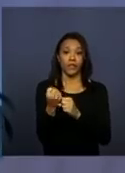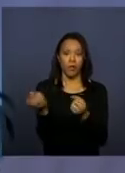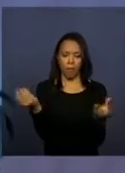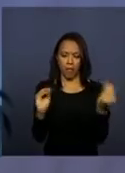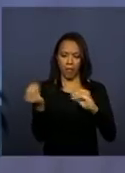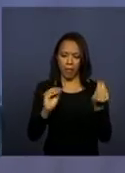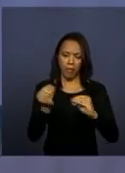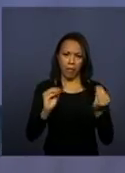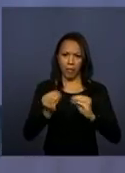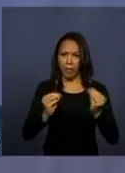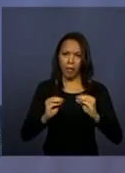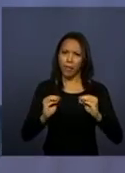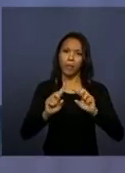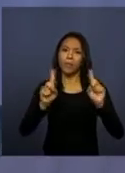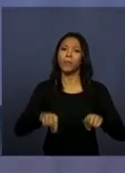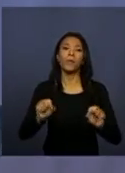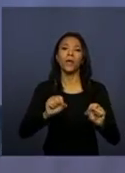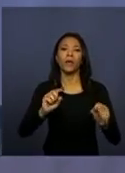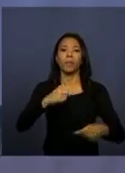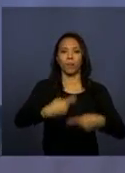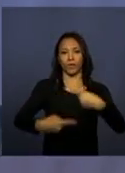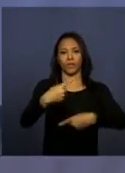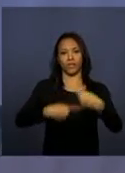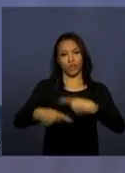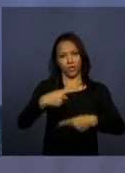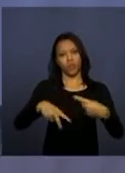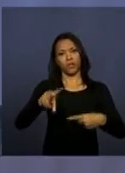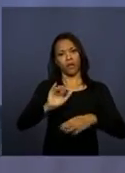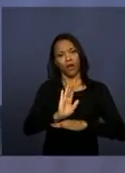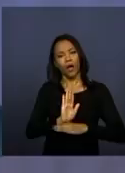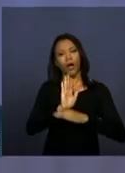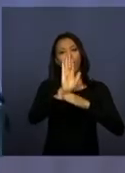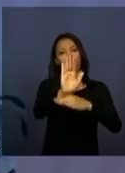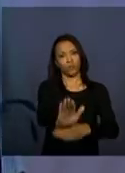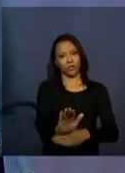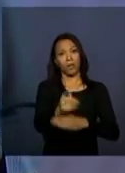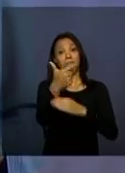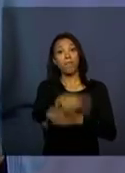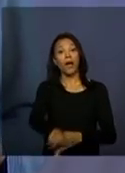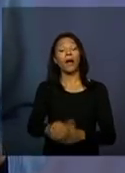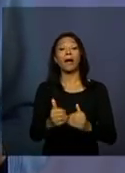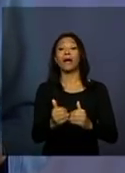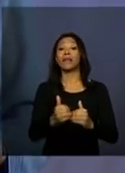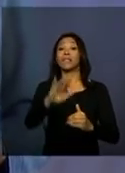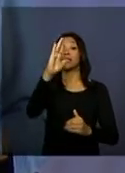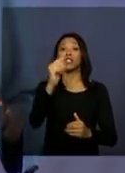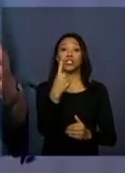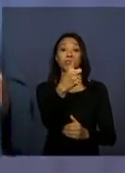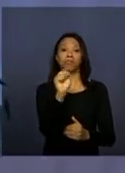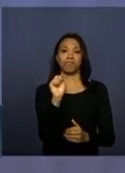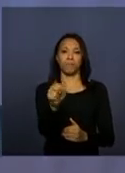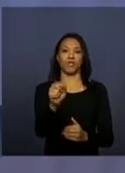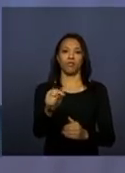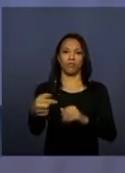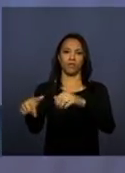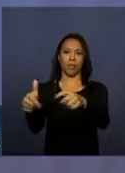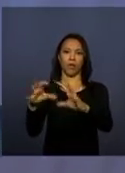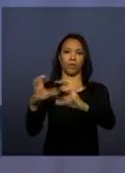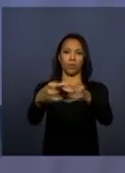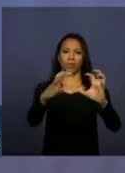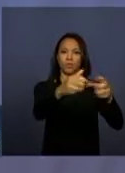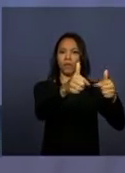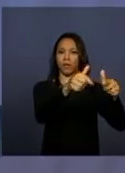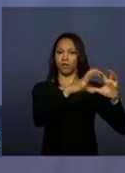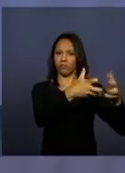vão permitir beneficiar mais de 1.000 empreendimentos. Então, nesses 12